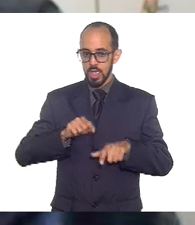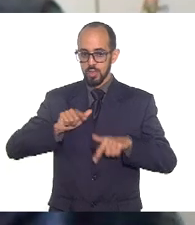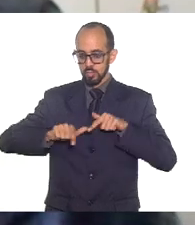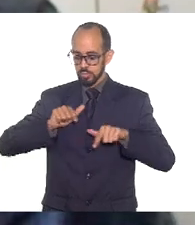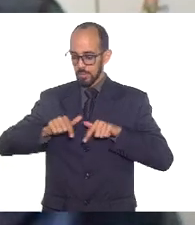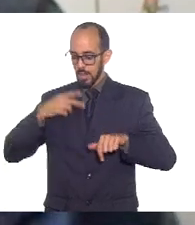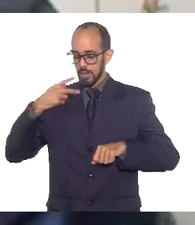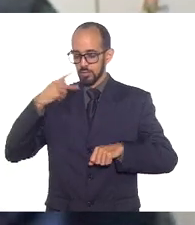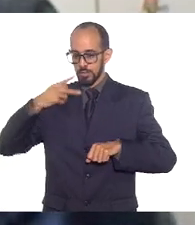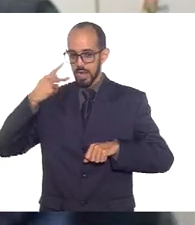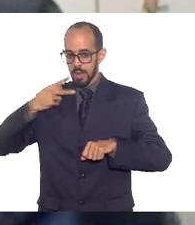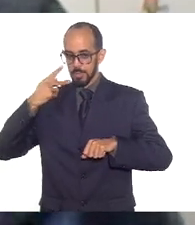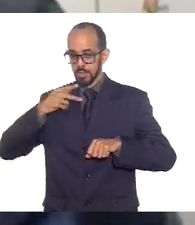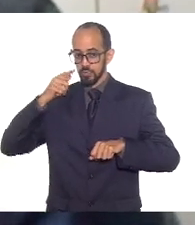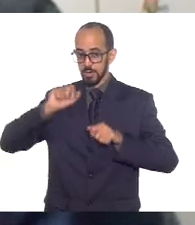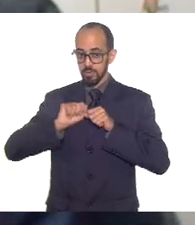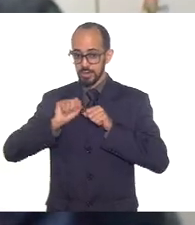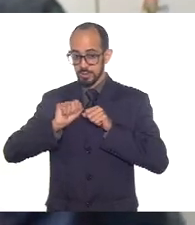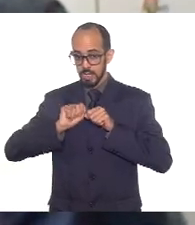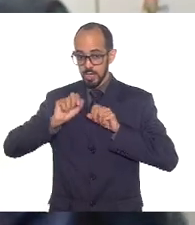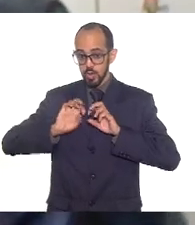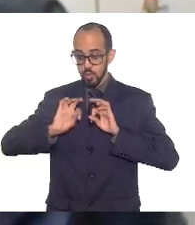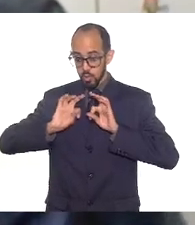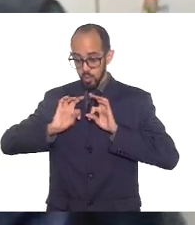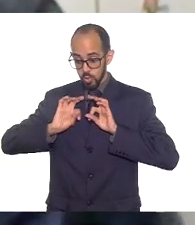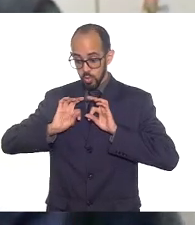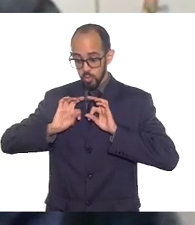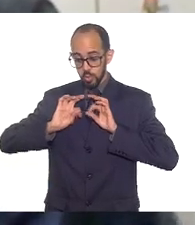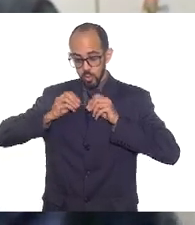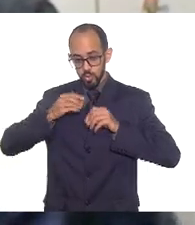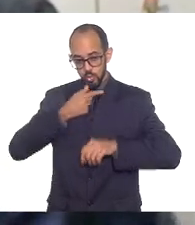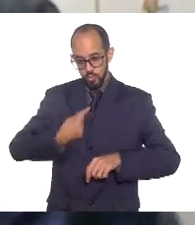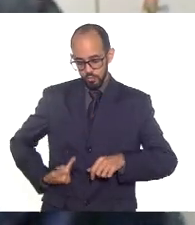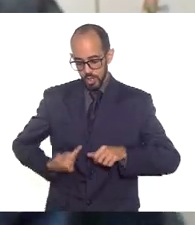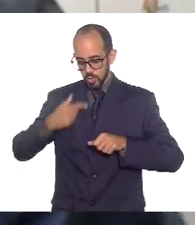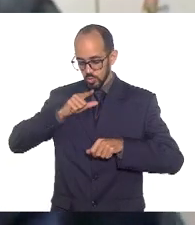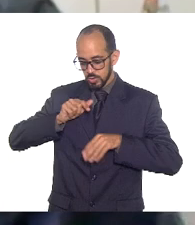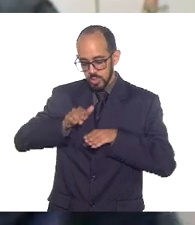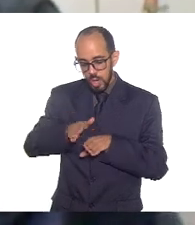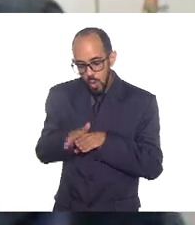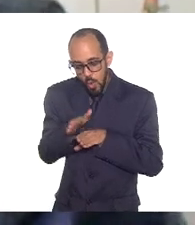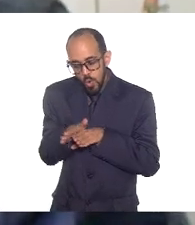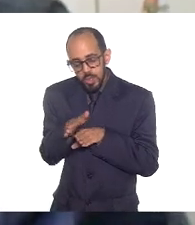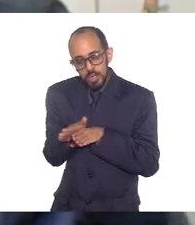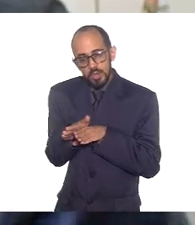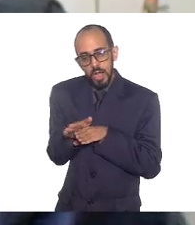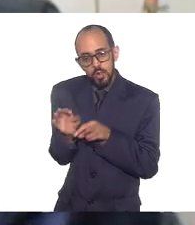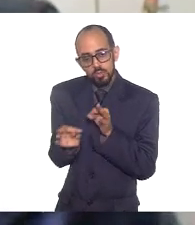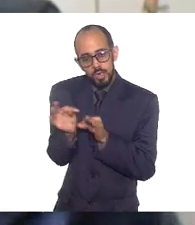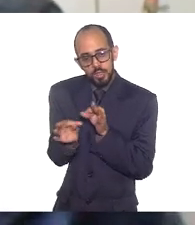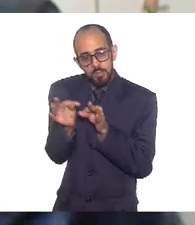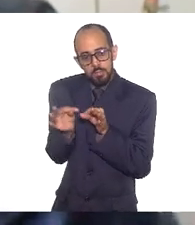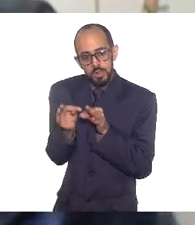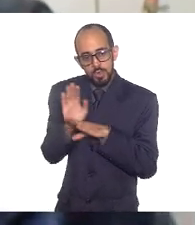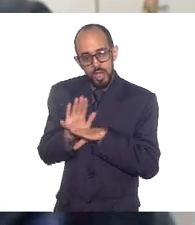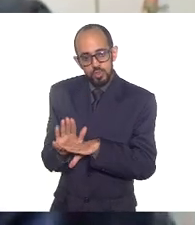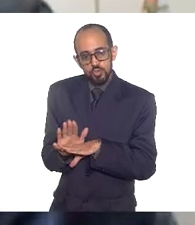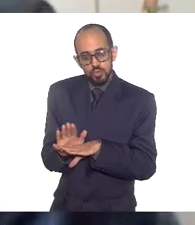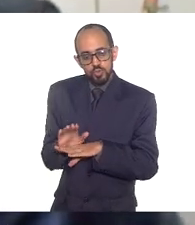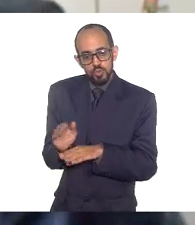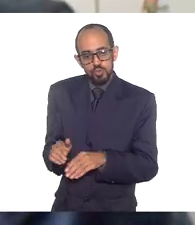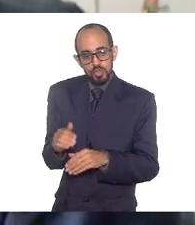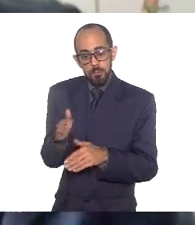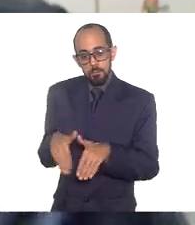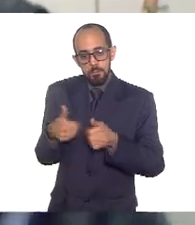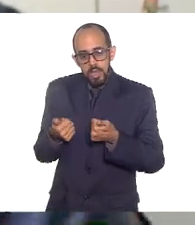trabalho parlamentar e fazer com que o governo consigo orientar uma política de tratamento pós povid que ajude a recuperar a